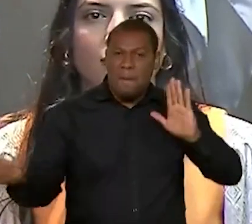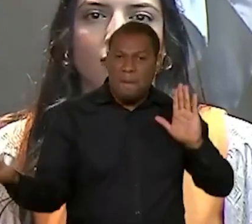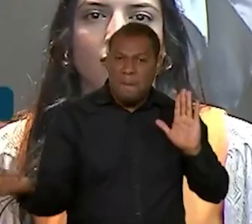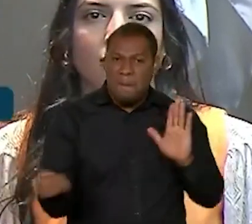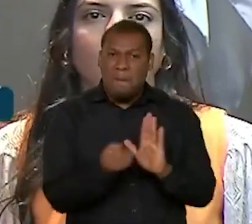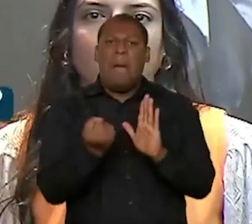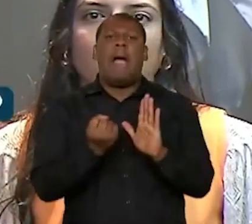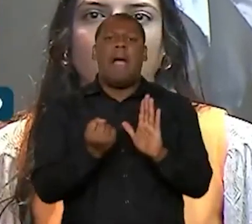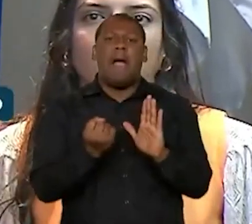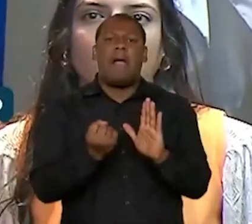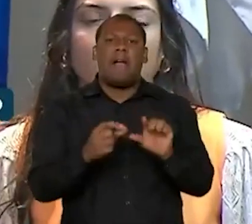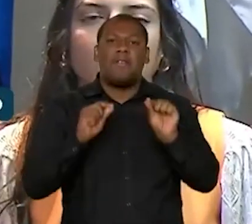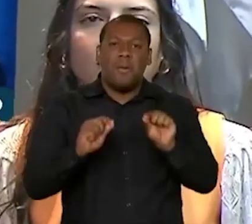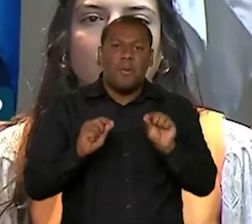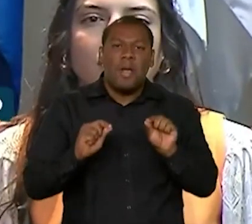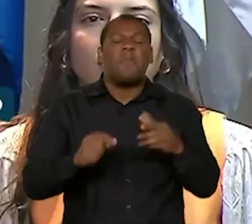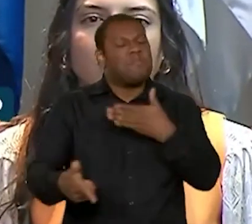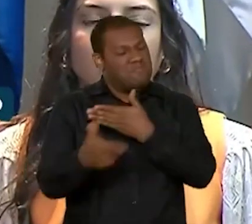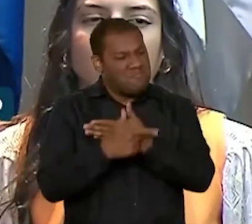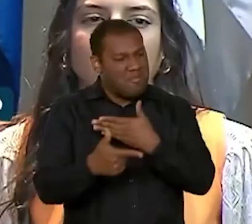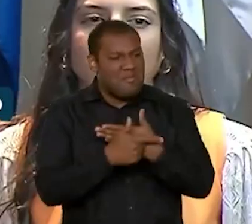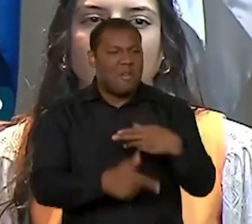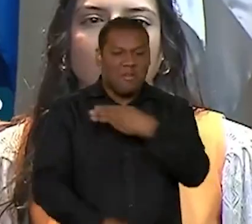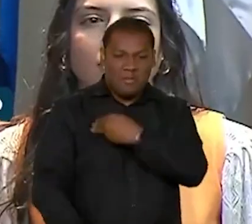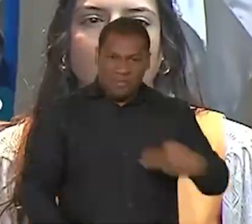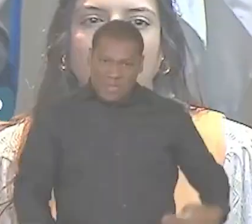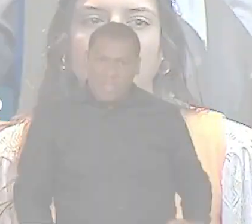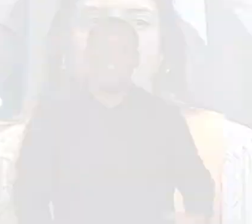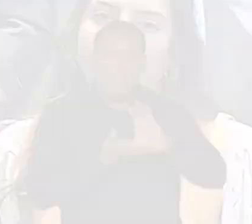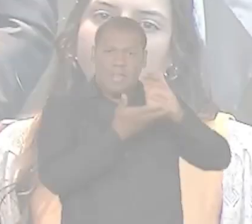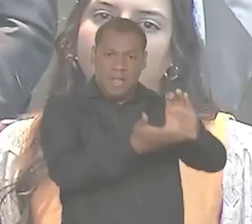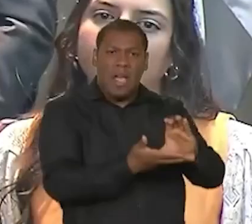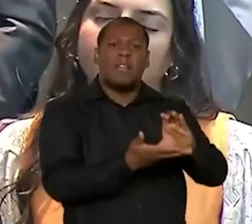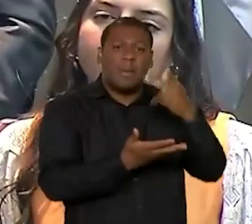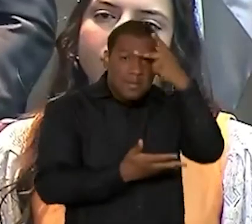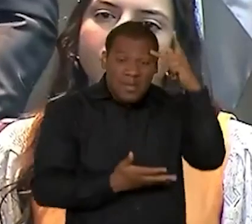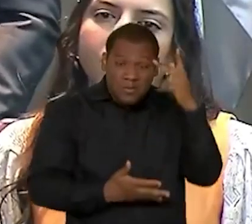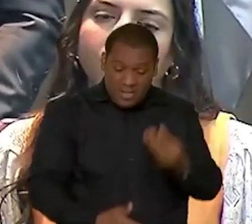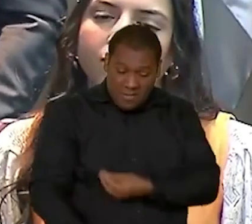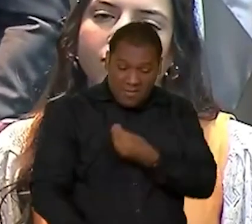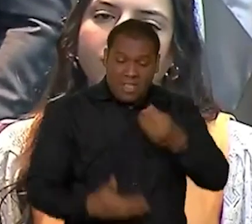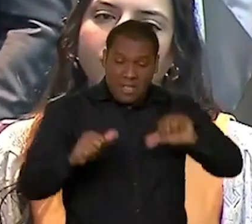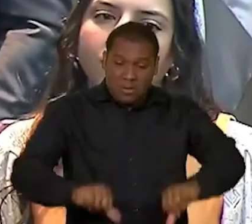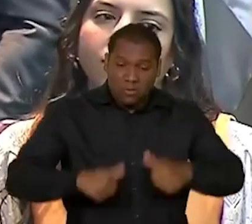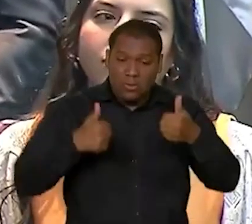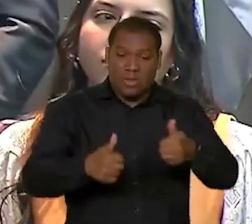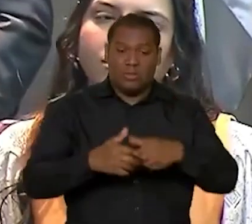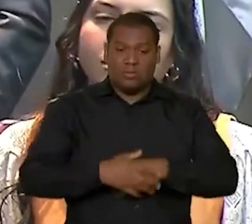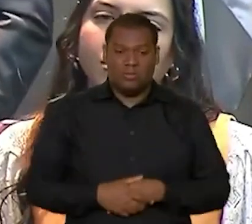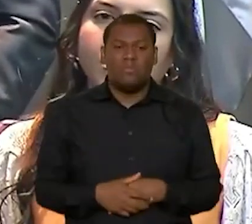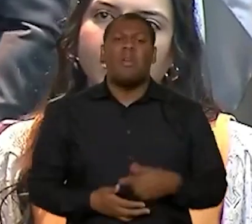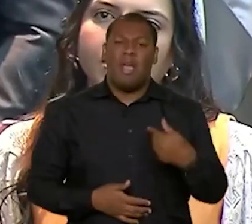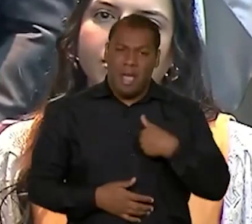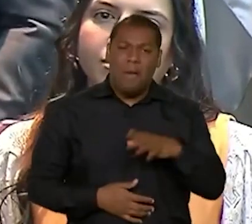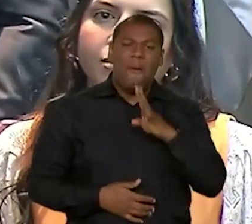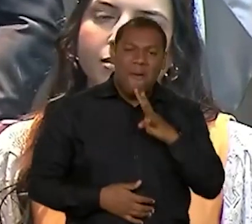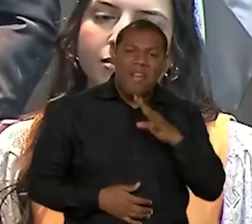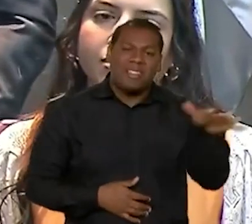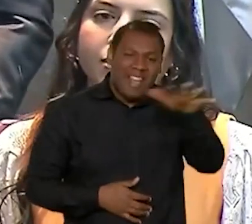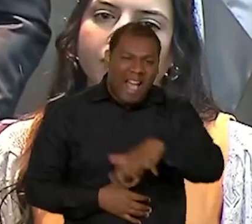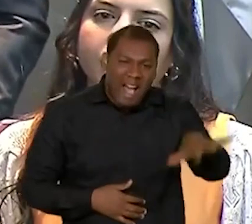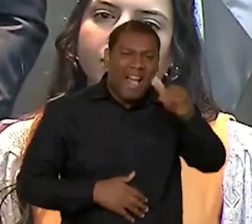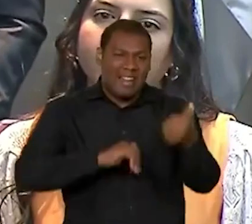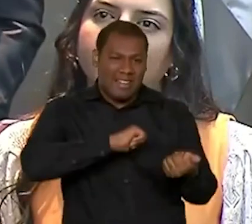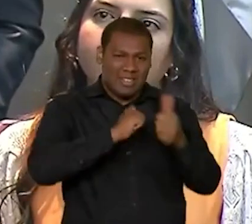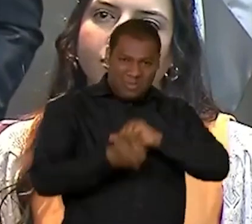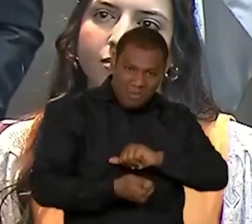como pessoa: ter sido ministro do governo do presidente Lula. Então não me digam que não conheço o setor do esporte e por isso não